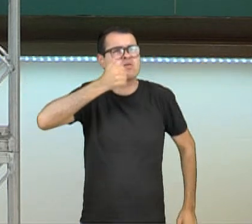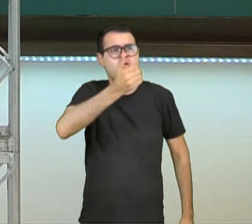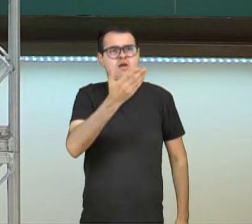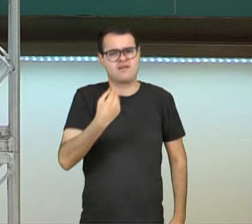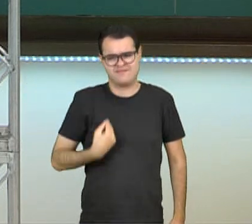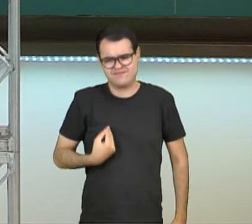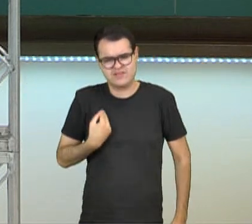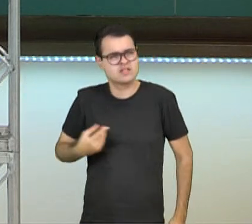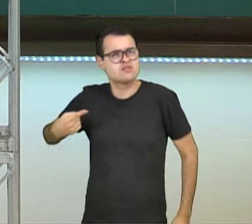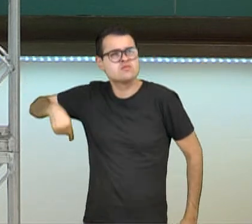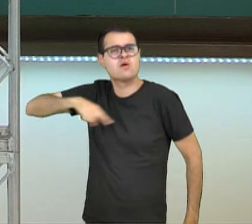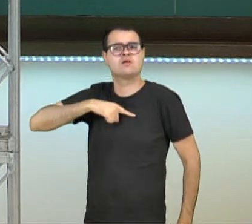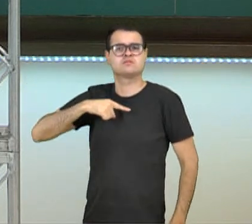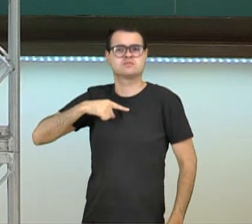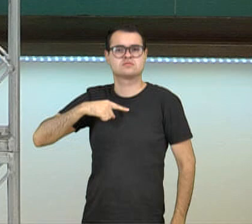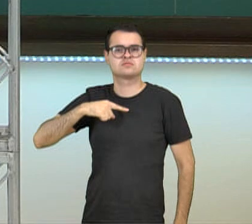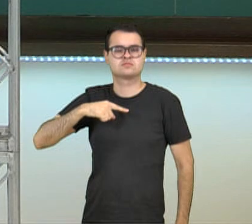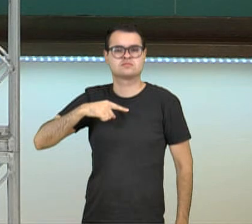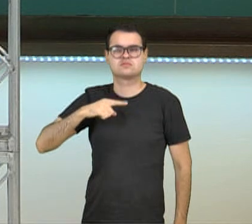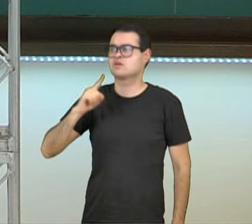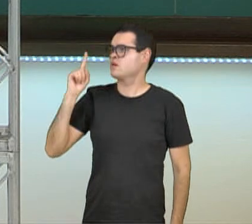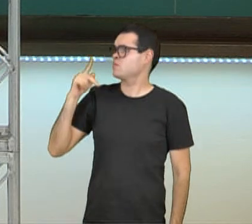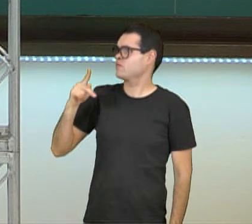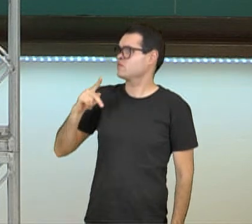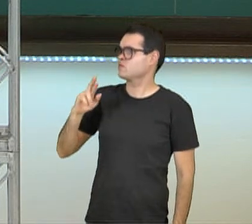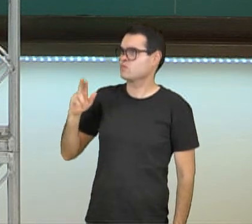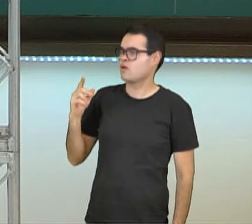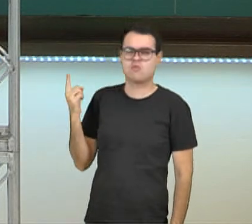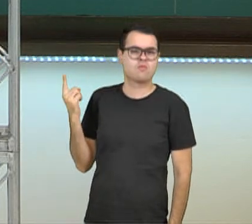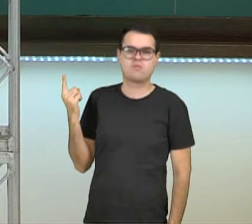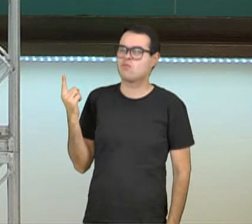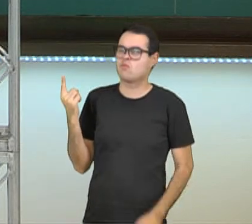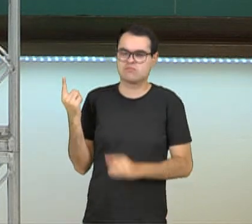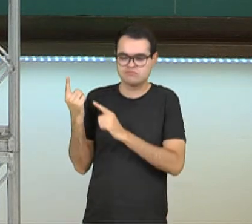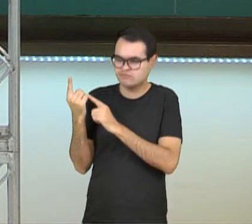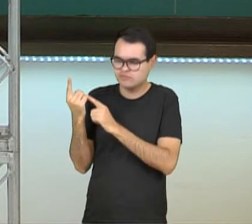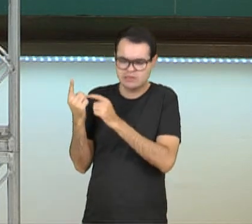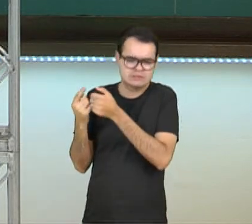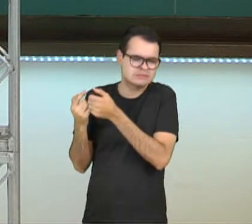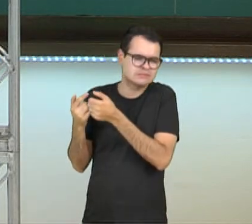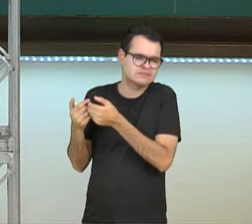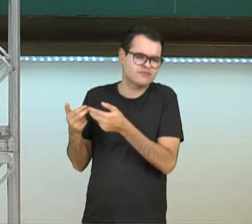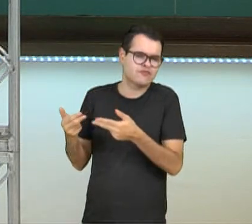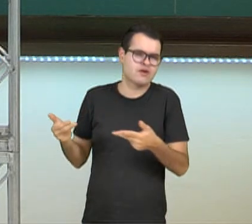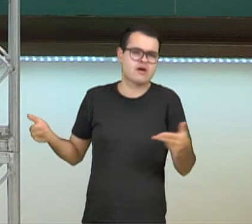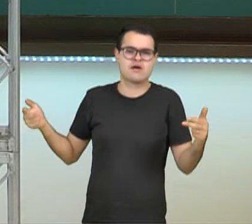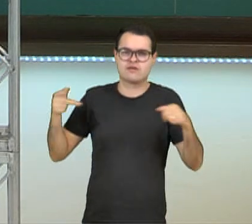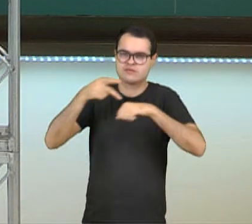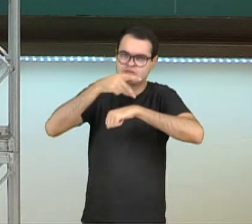vida deles nos países em que viviam. A senhora não foi em um só não, foram vários países, é o que a gente vai ver aqui.